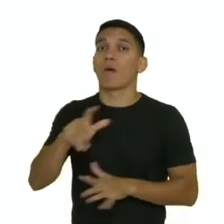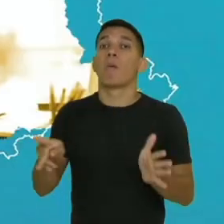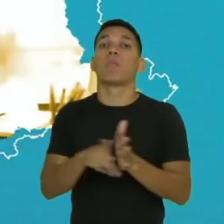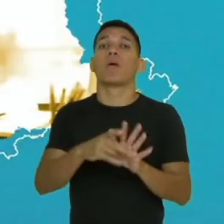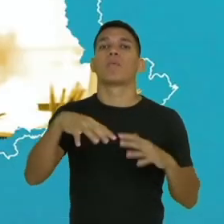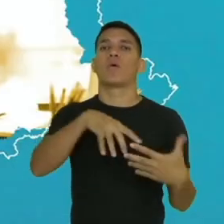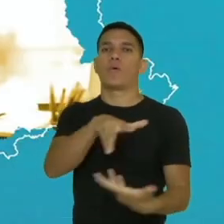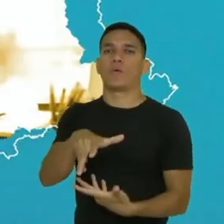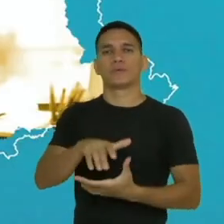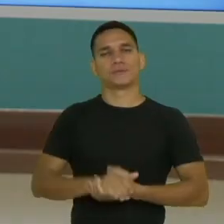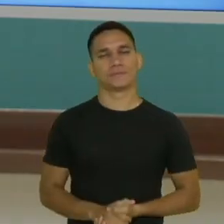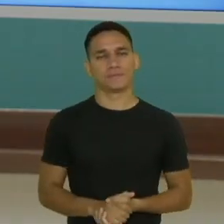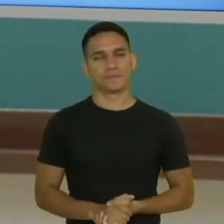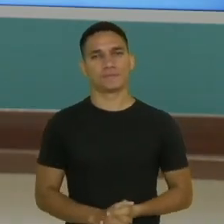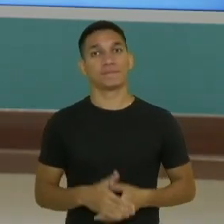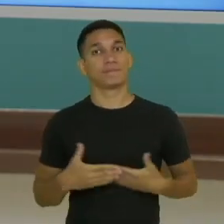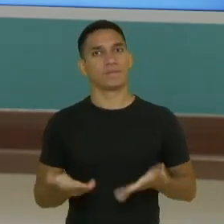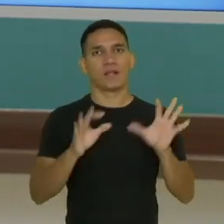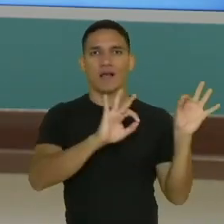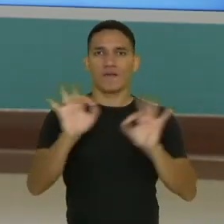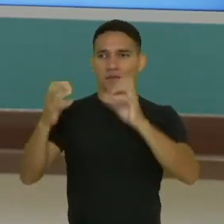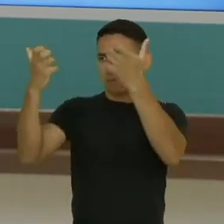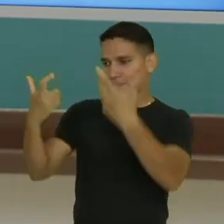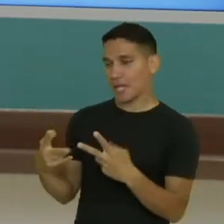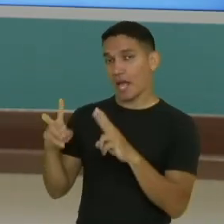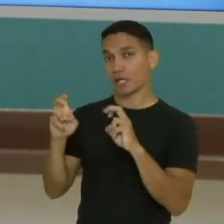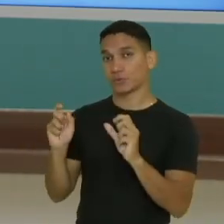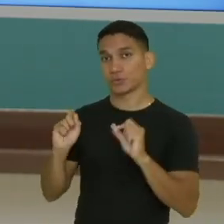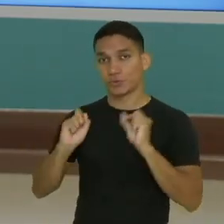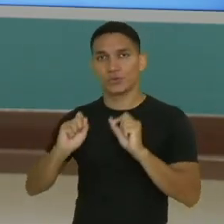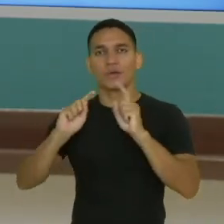global. Nesse vídeo,